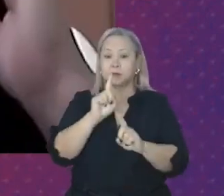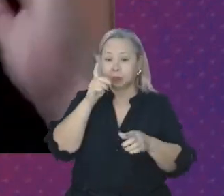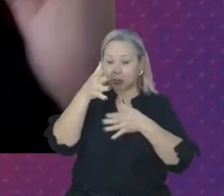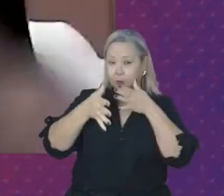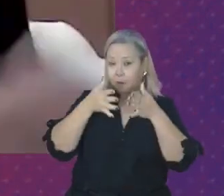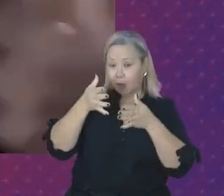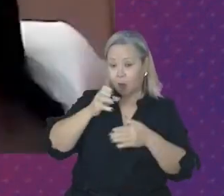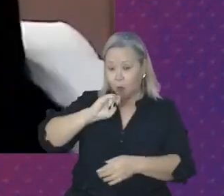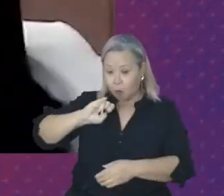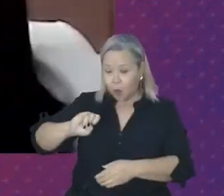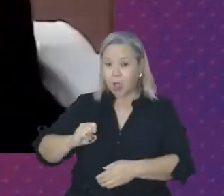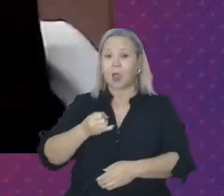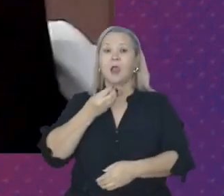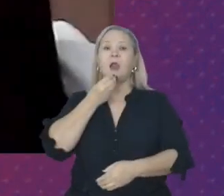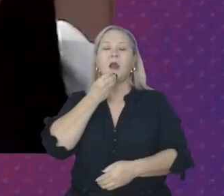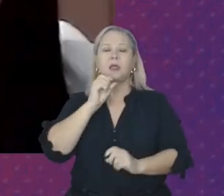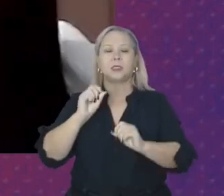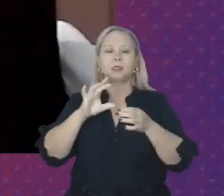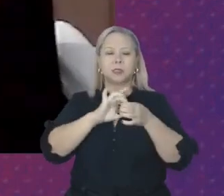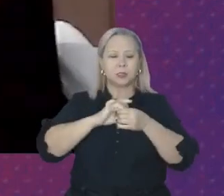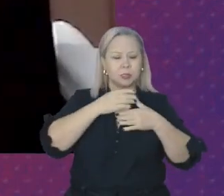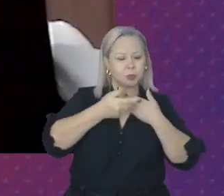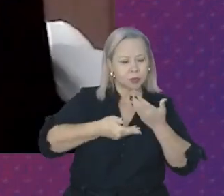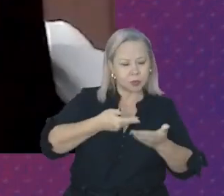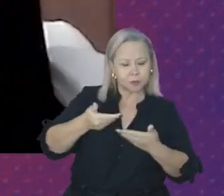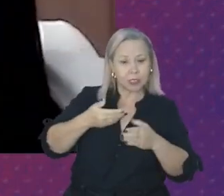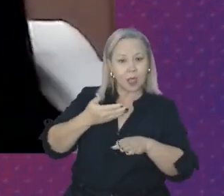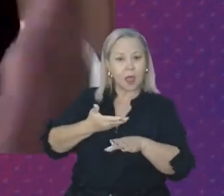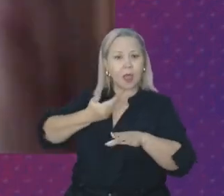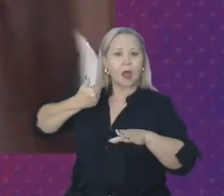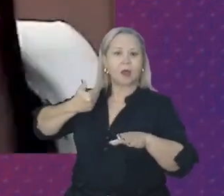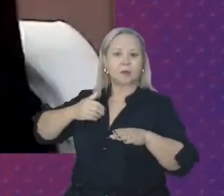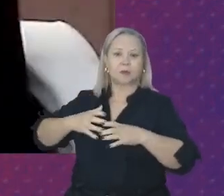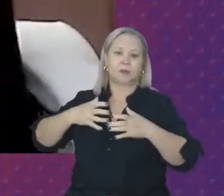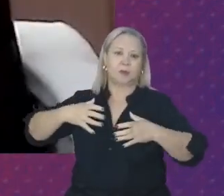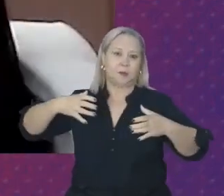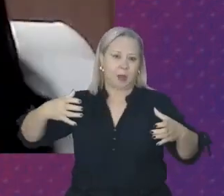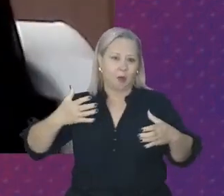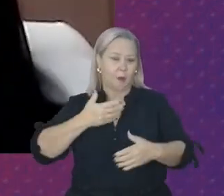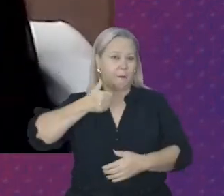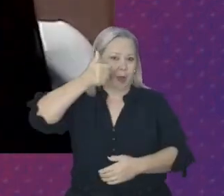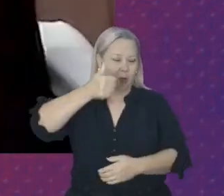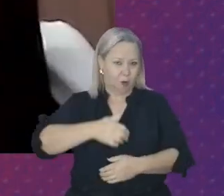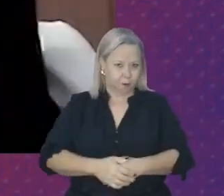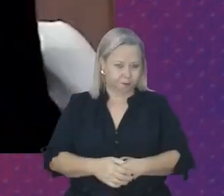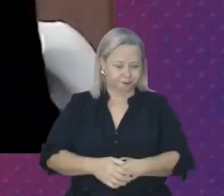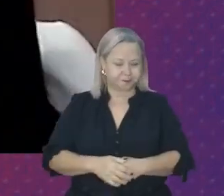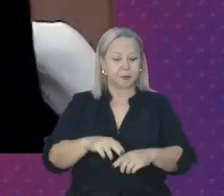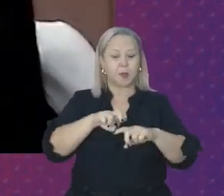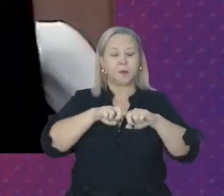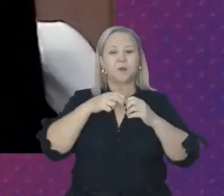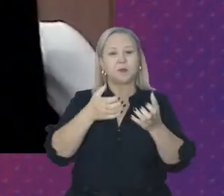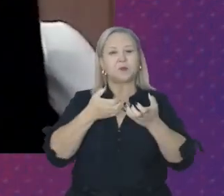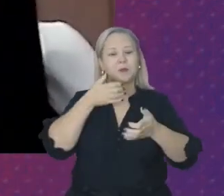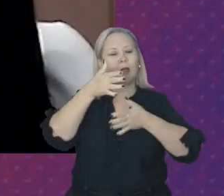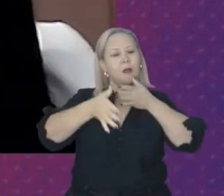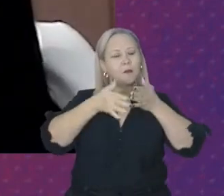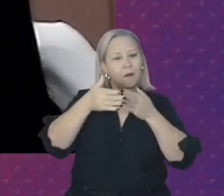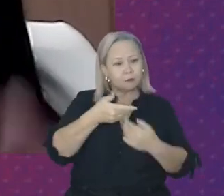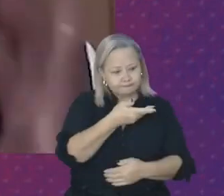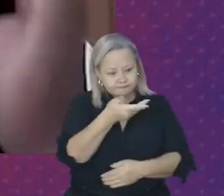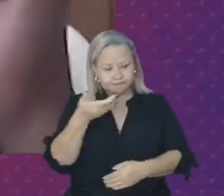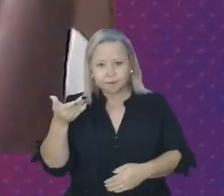a chance de se conectarem com você antes é maior. E é por isso que eu quero falar com vocês uma outra